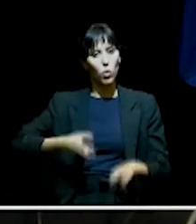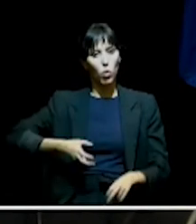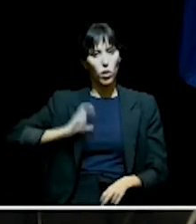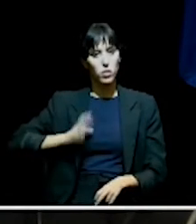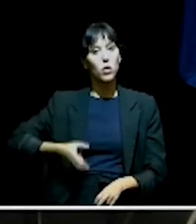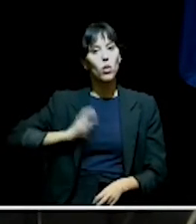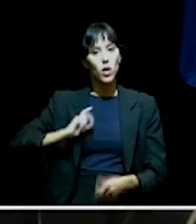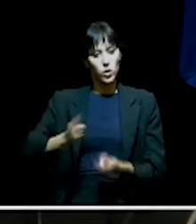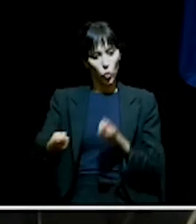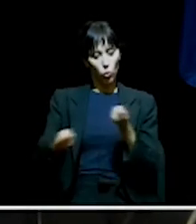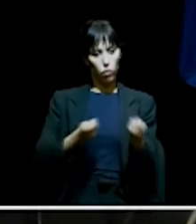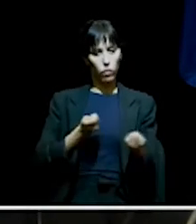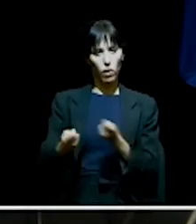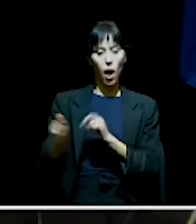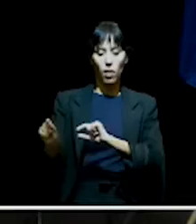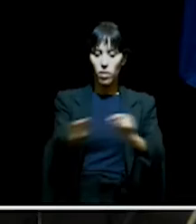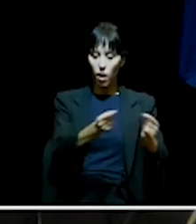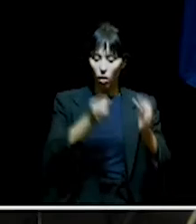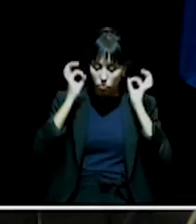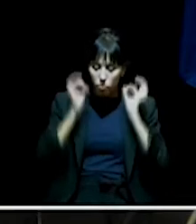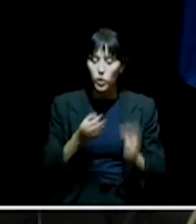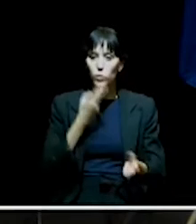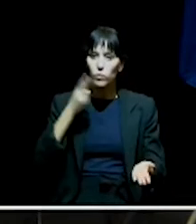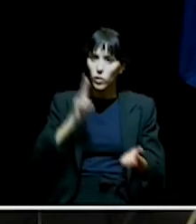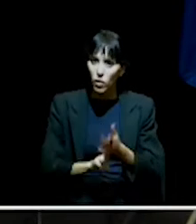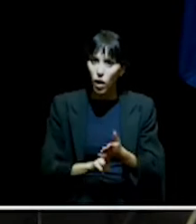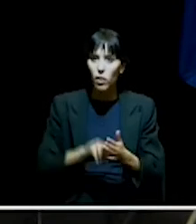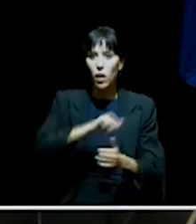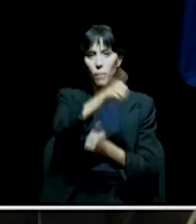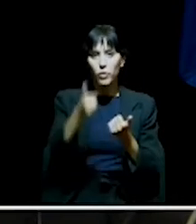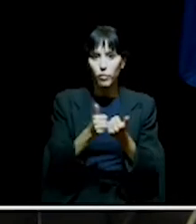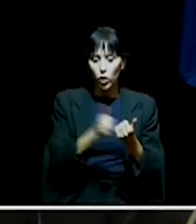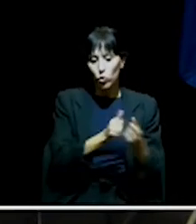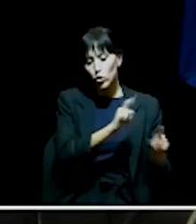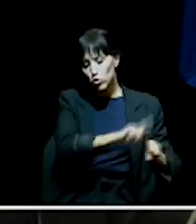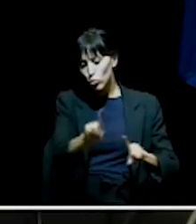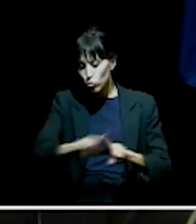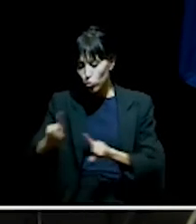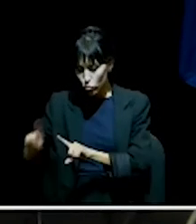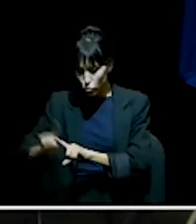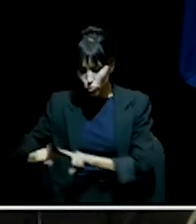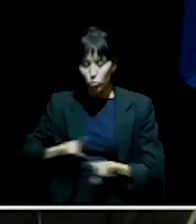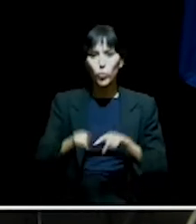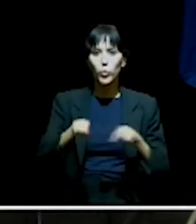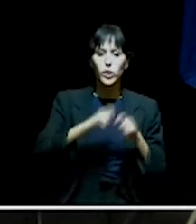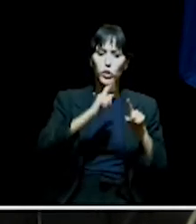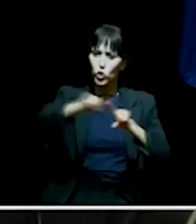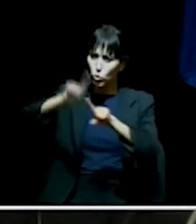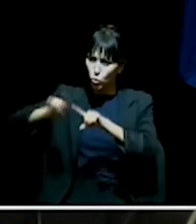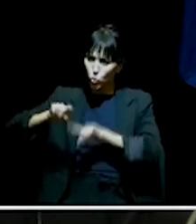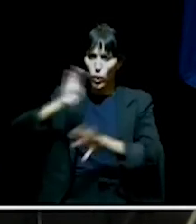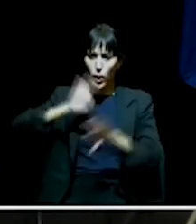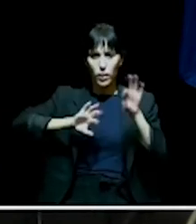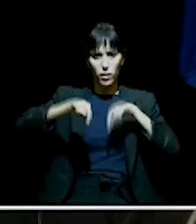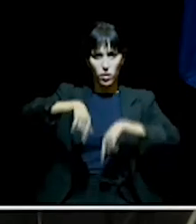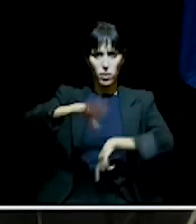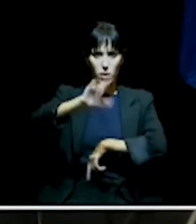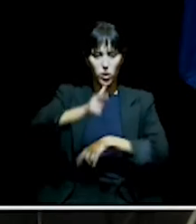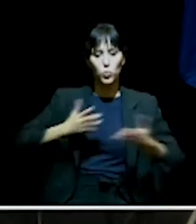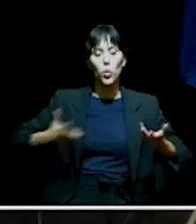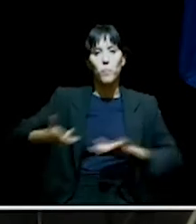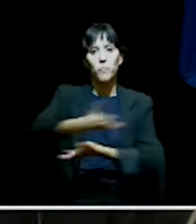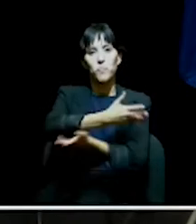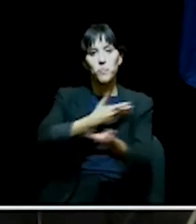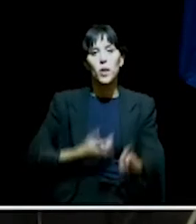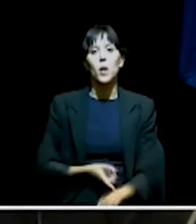para governar em diálogo real e construtivo com todos os vereadores, com todas as vereadoras e com todas as forças políticas eleitas em Lisboa e sem